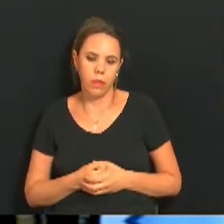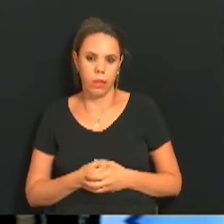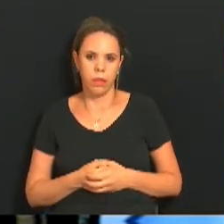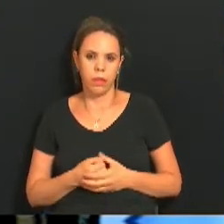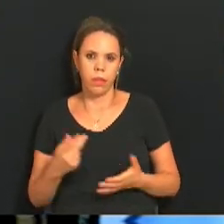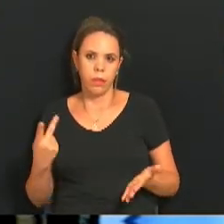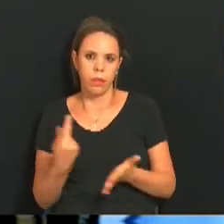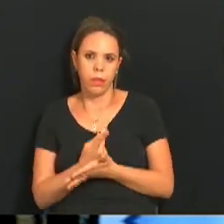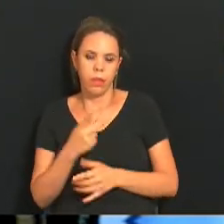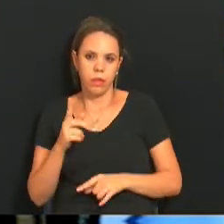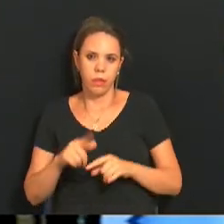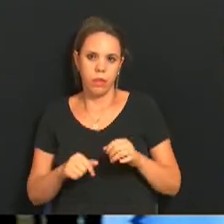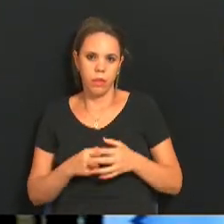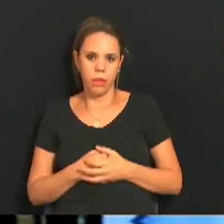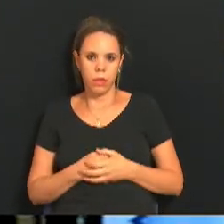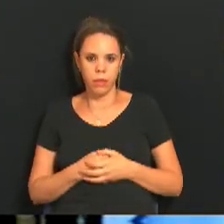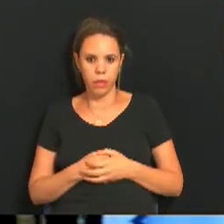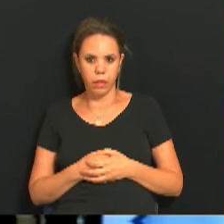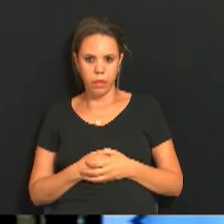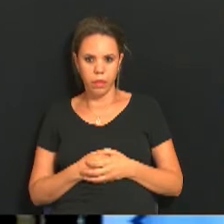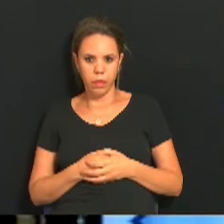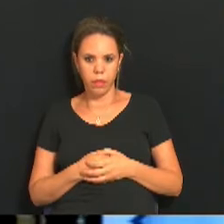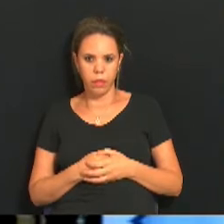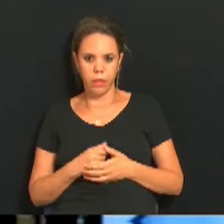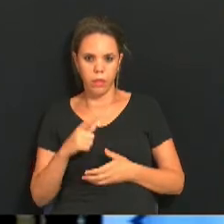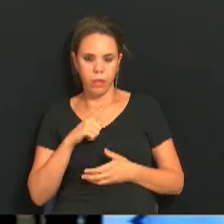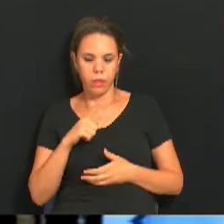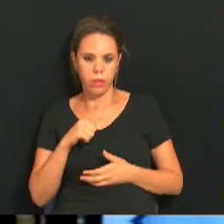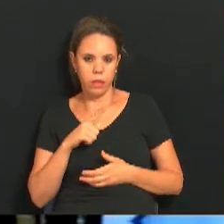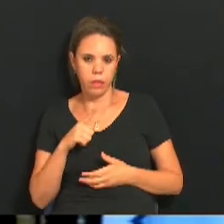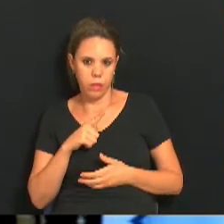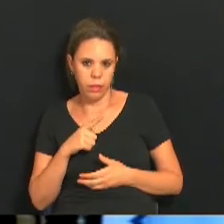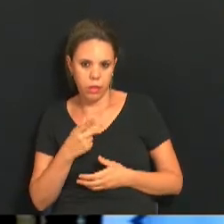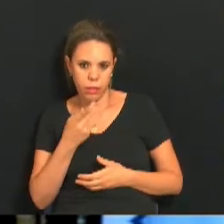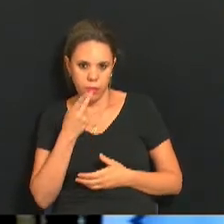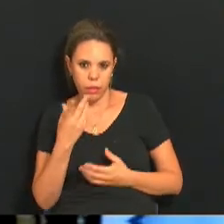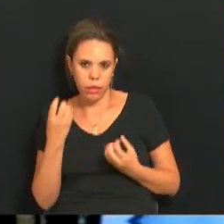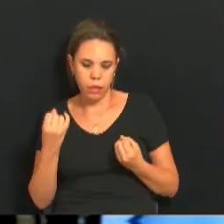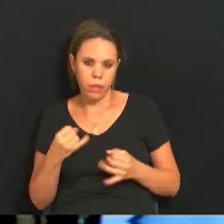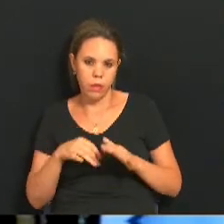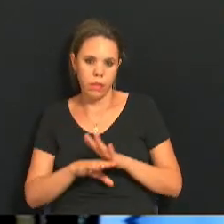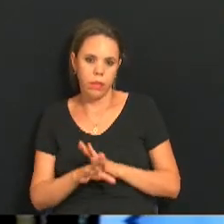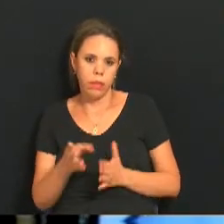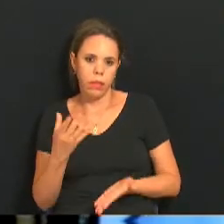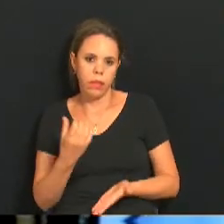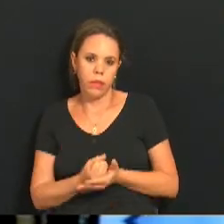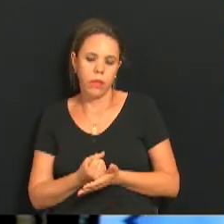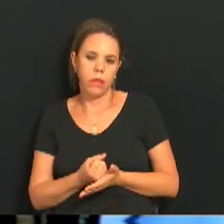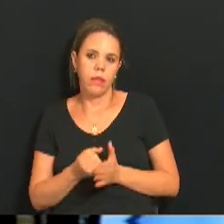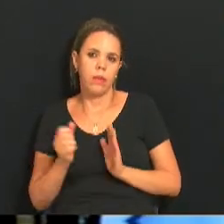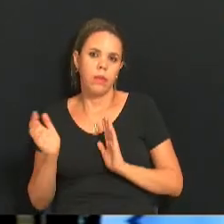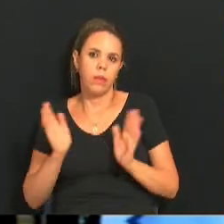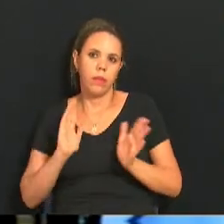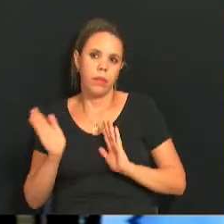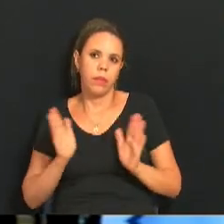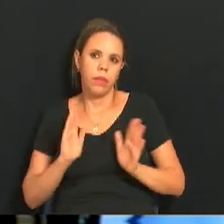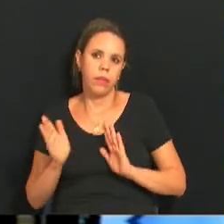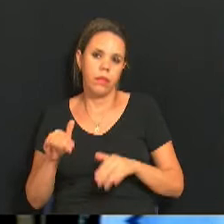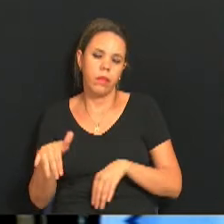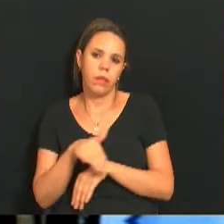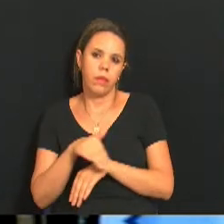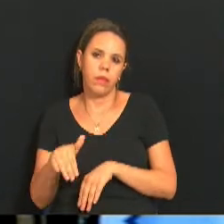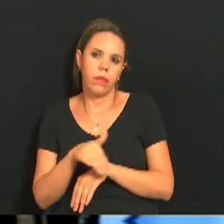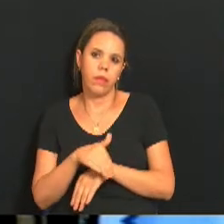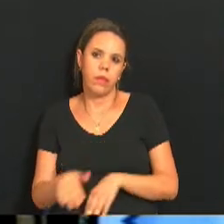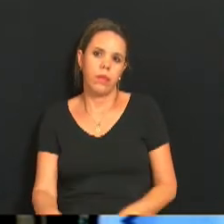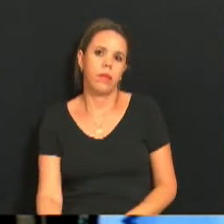material ou imaterial é existe a menção a tal arma vende exportação o endereço do